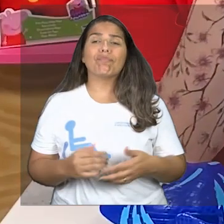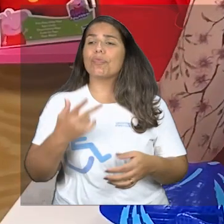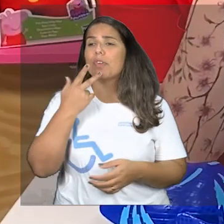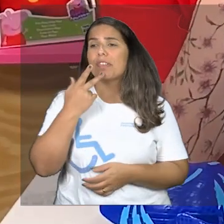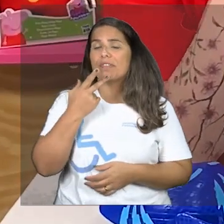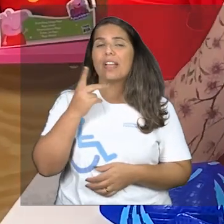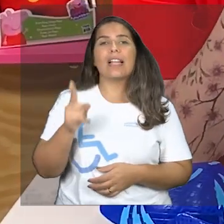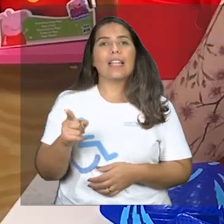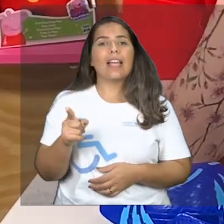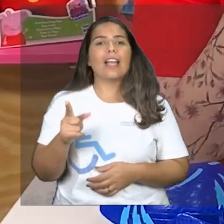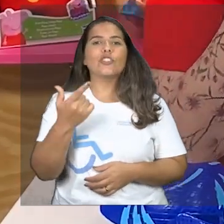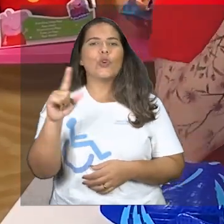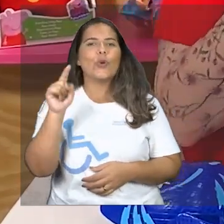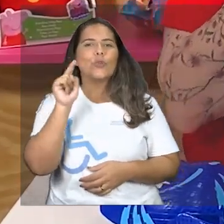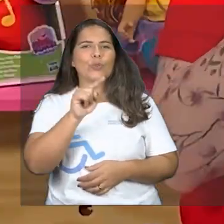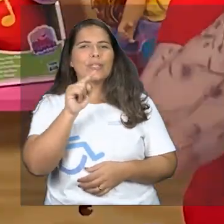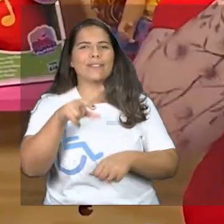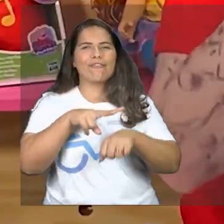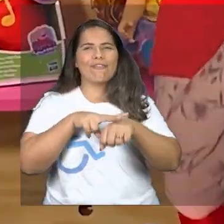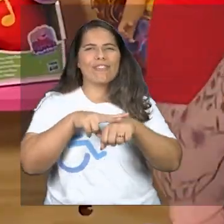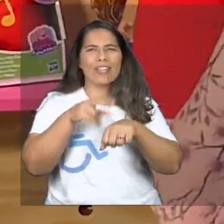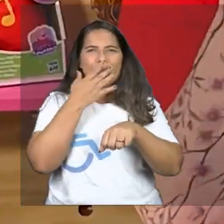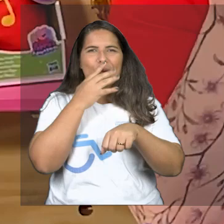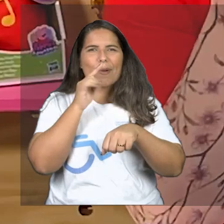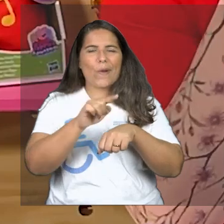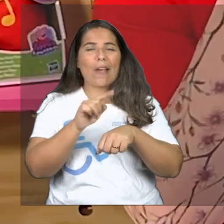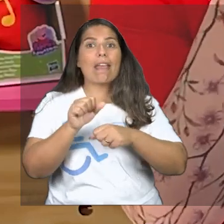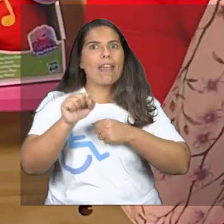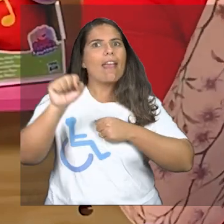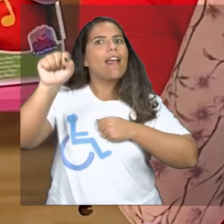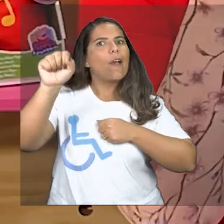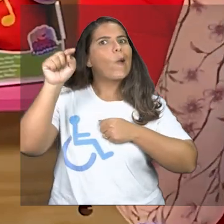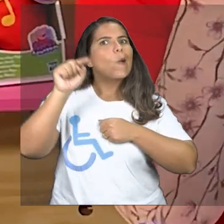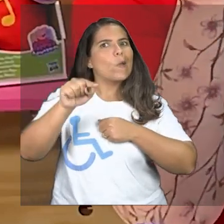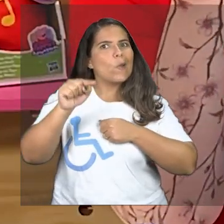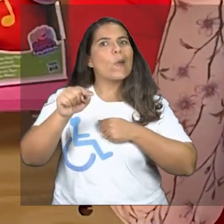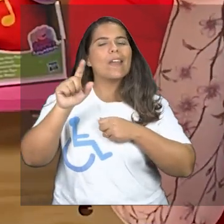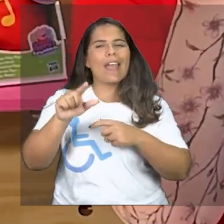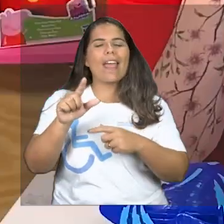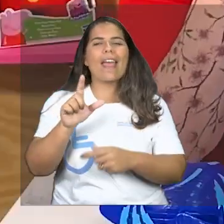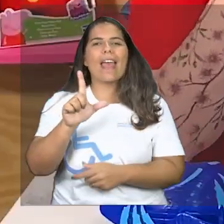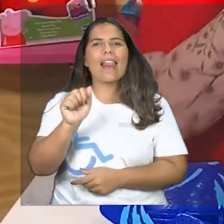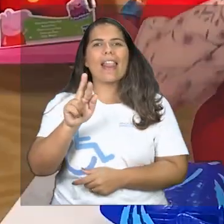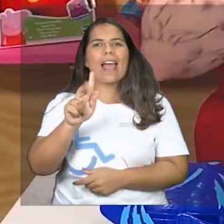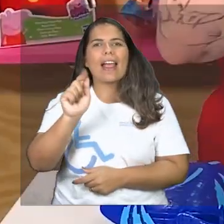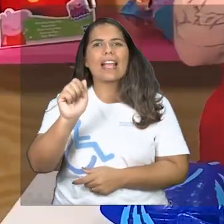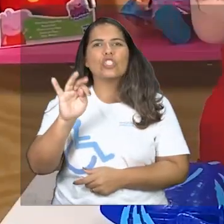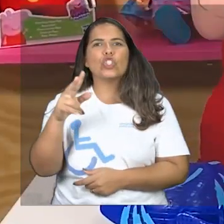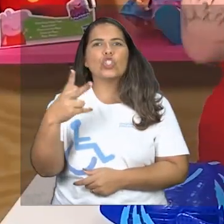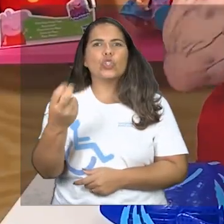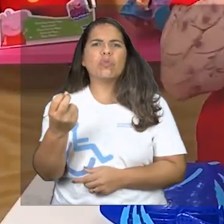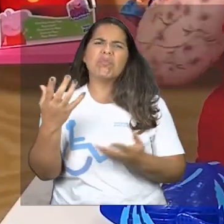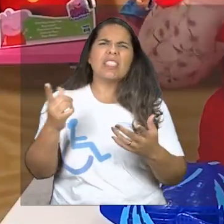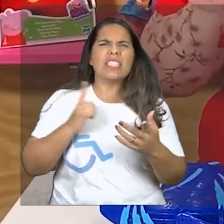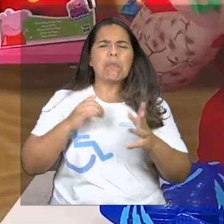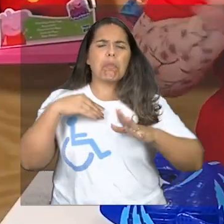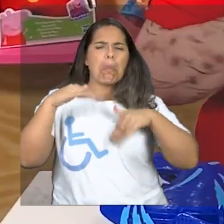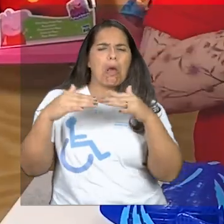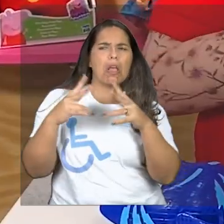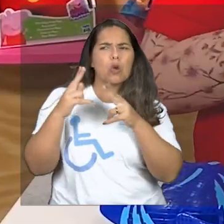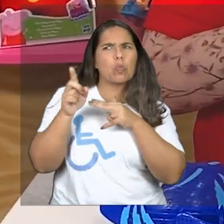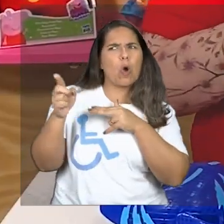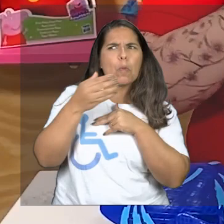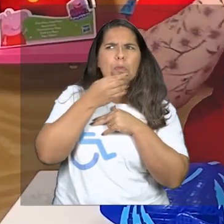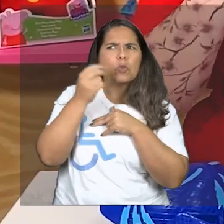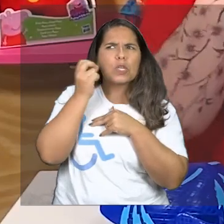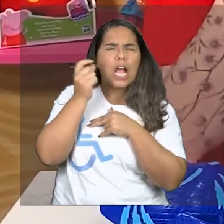Eu vou falar do Greg, esse aqui. E seu nome de herói é Lagartixo. Ele pode não ter toda a